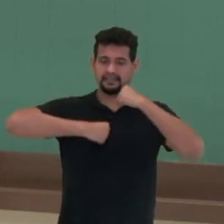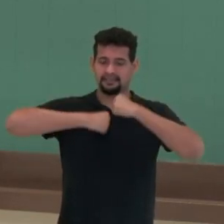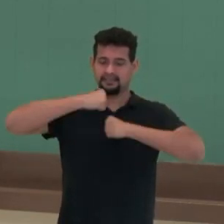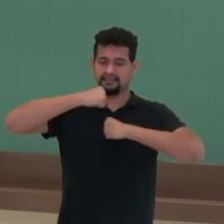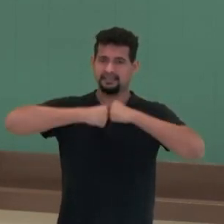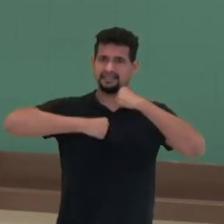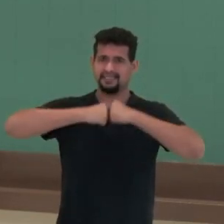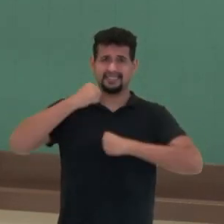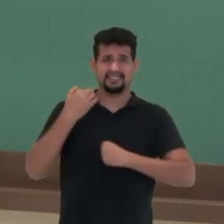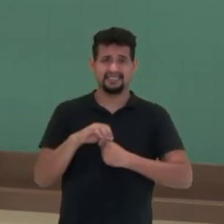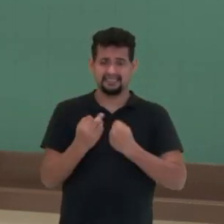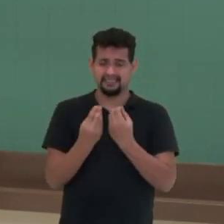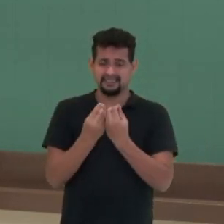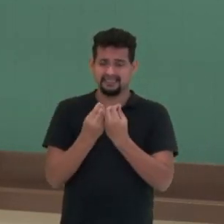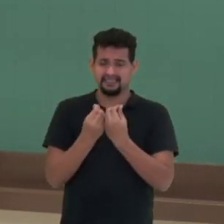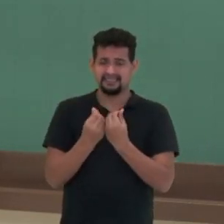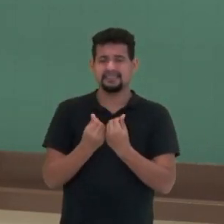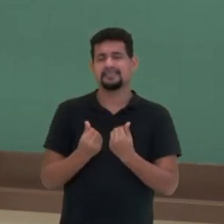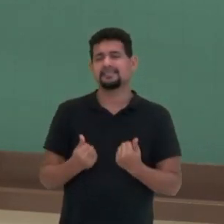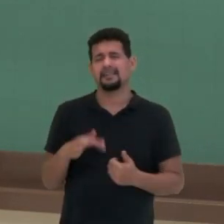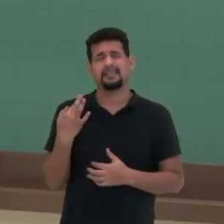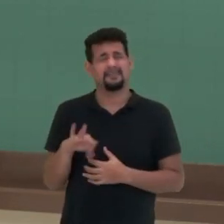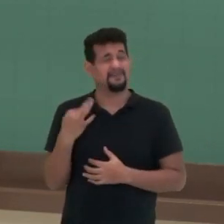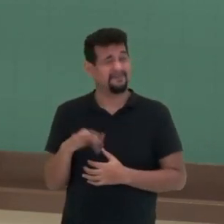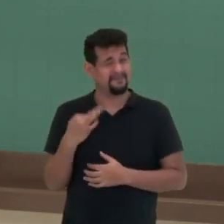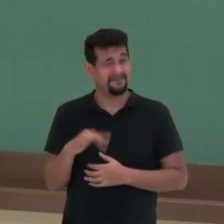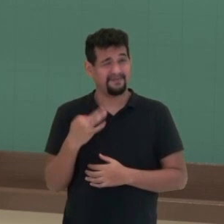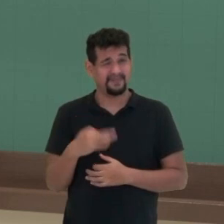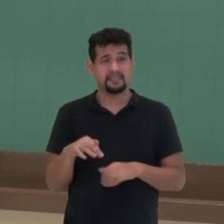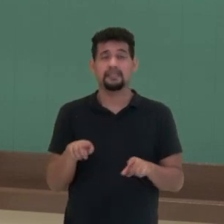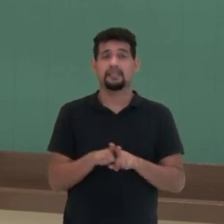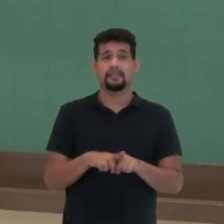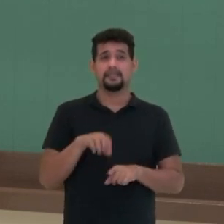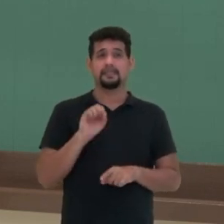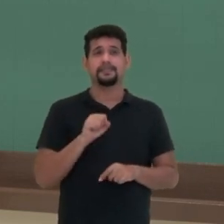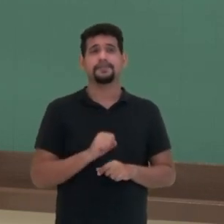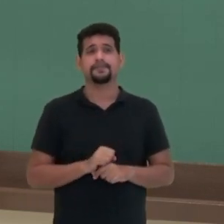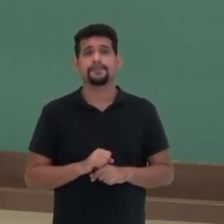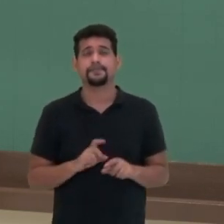machucar, vai correr um desgaste, então causa muita dor, né? E também